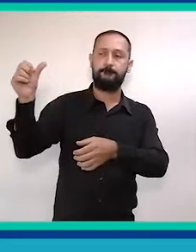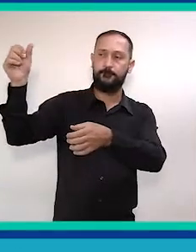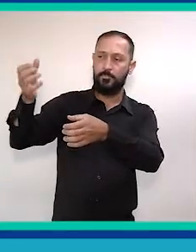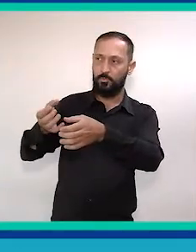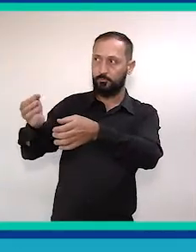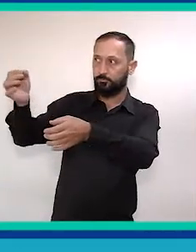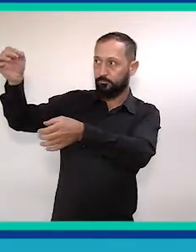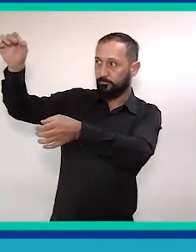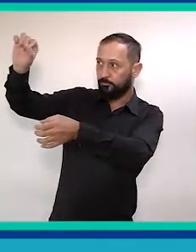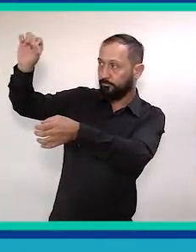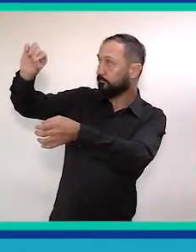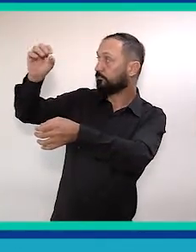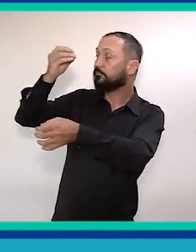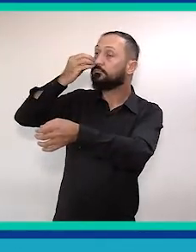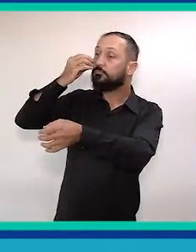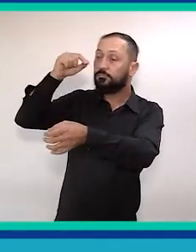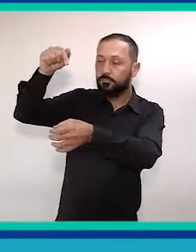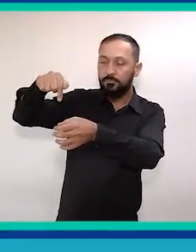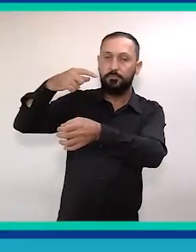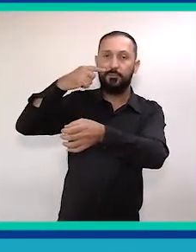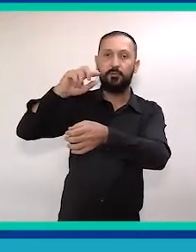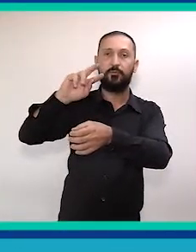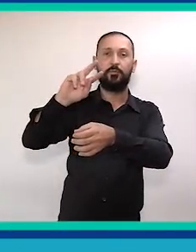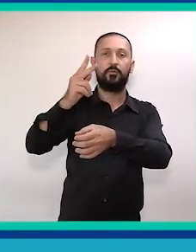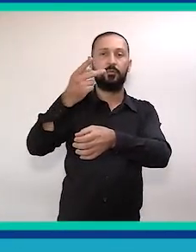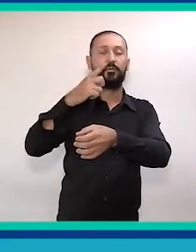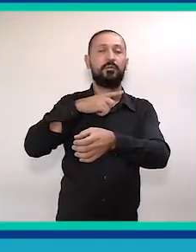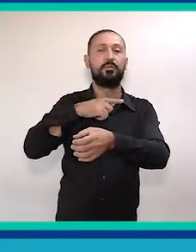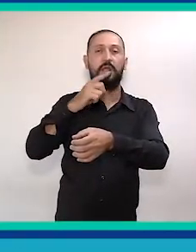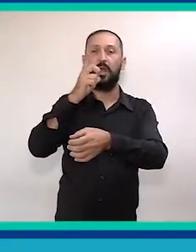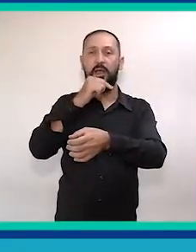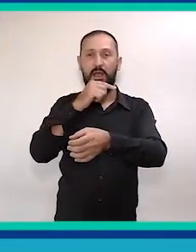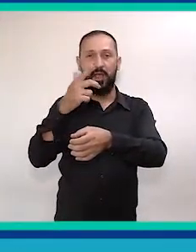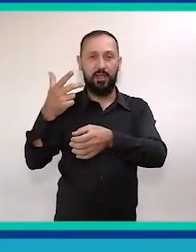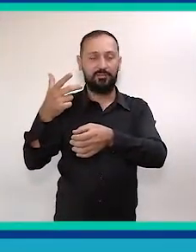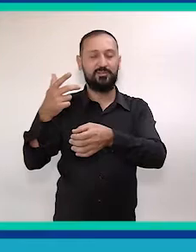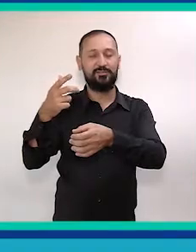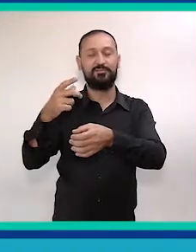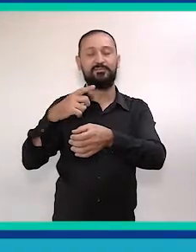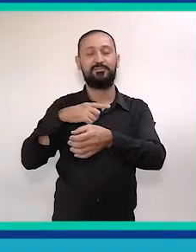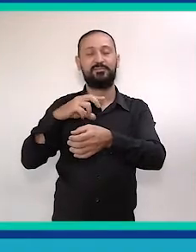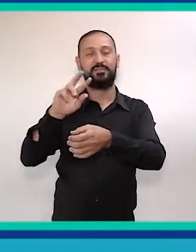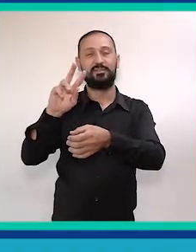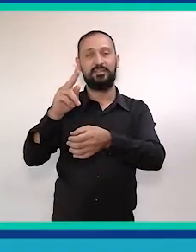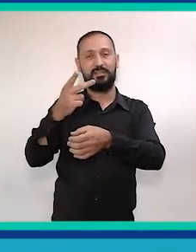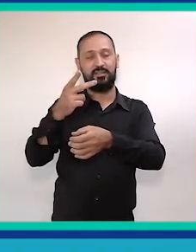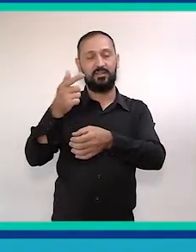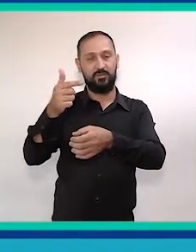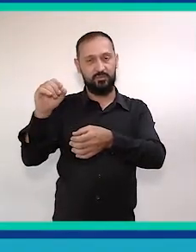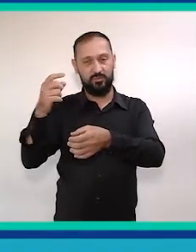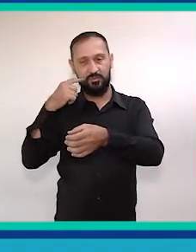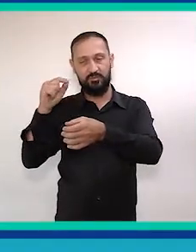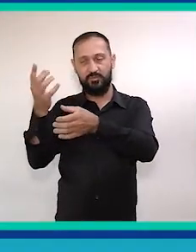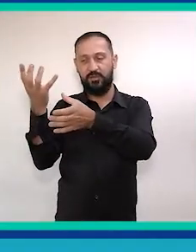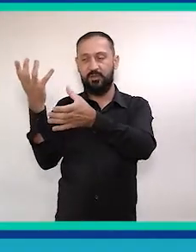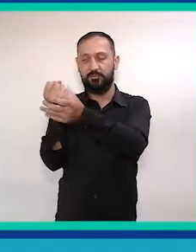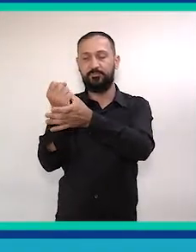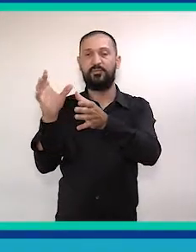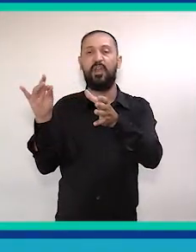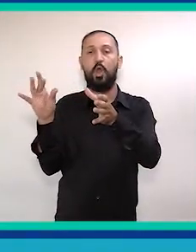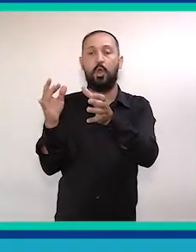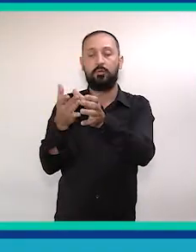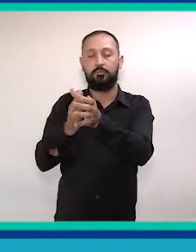aplico a minha amostra dentro dessa coluna, tudo que for hidrofóbico, tudo que tiver a característica molecular de